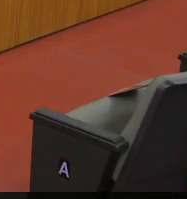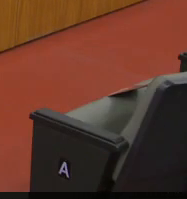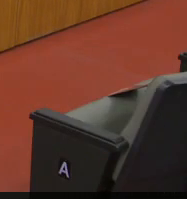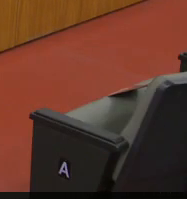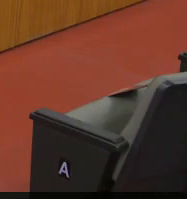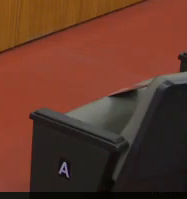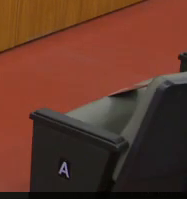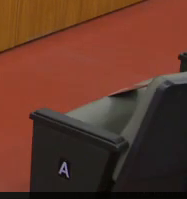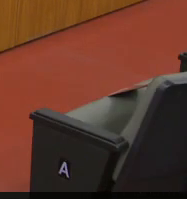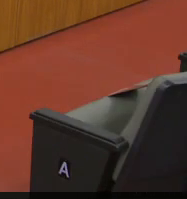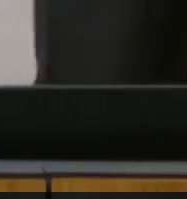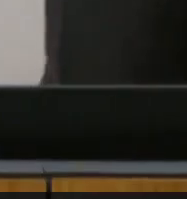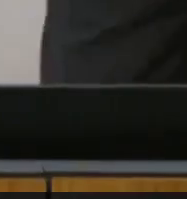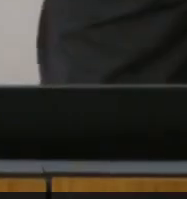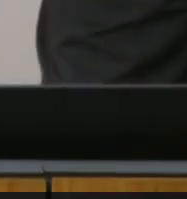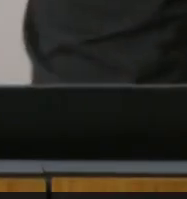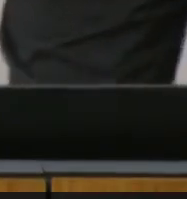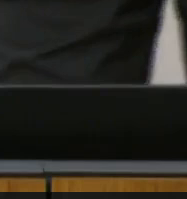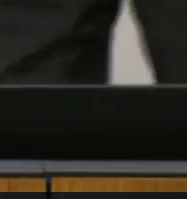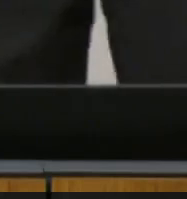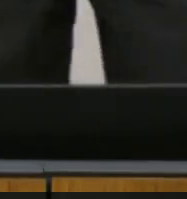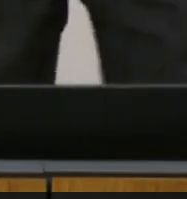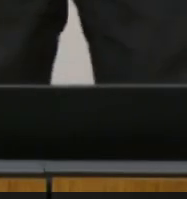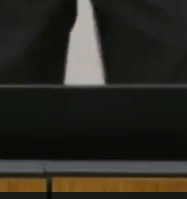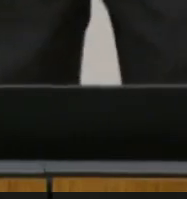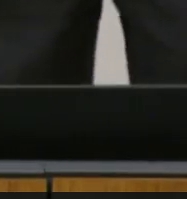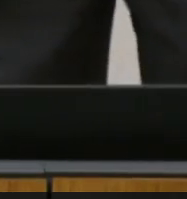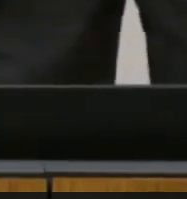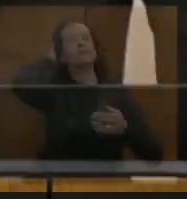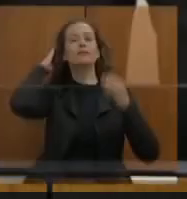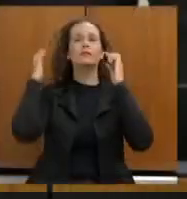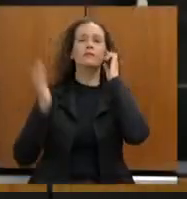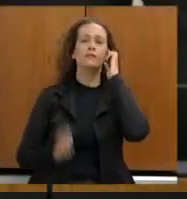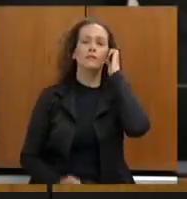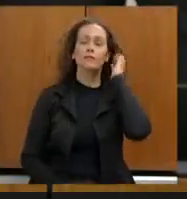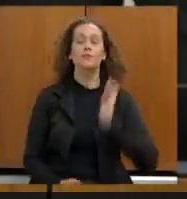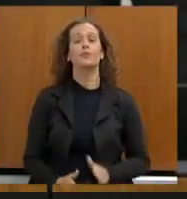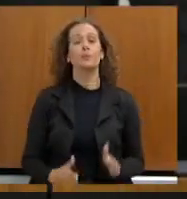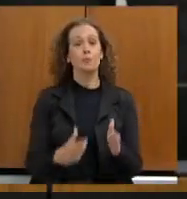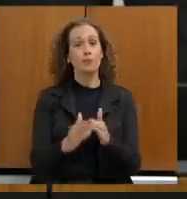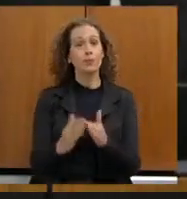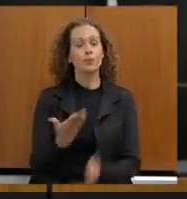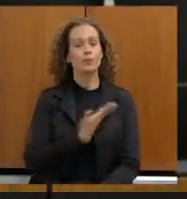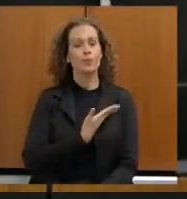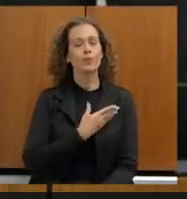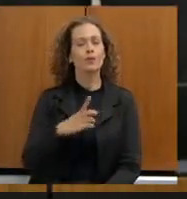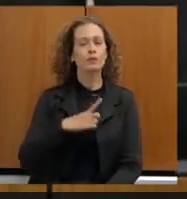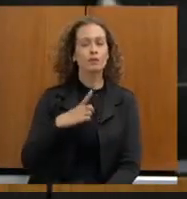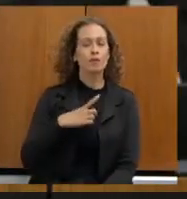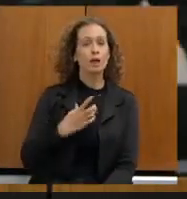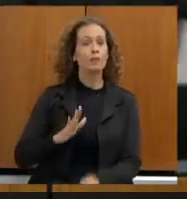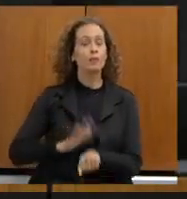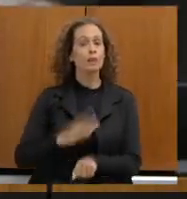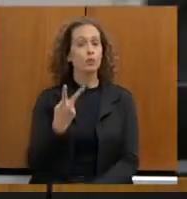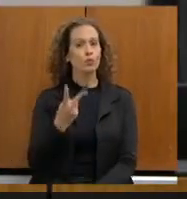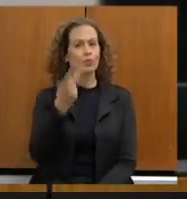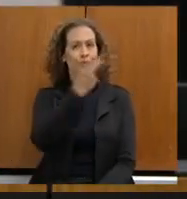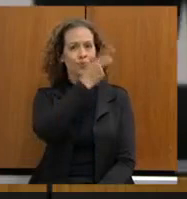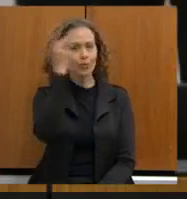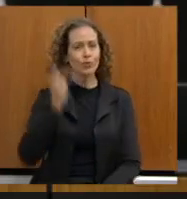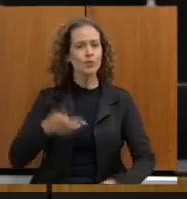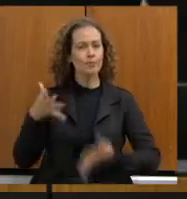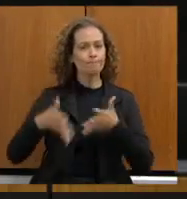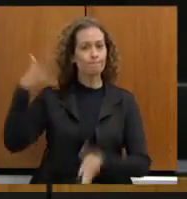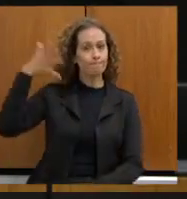asilos colega executadas dentro diante do adiantado da hora temos ainda mais duas autoridades a serem ouvidas